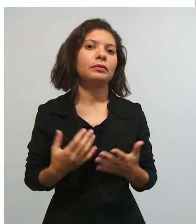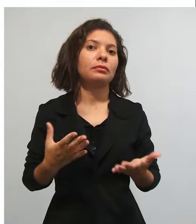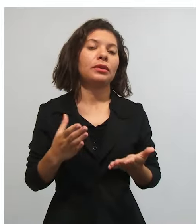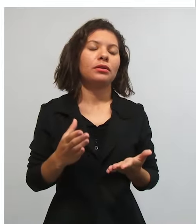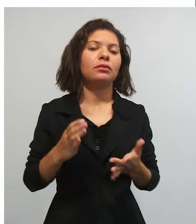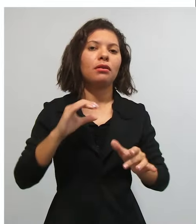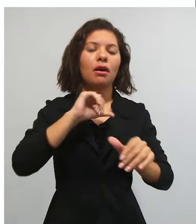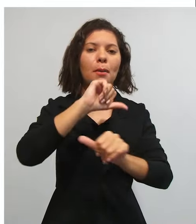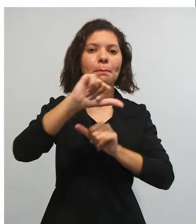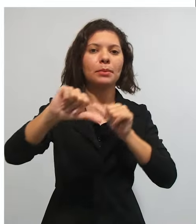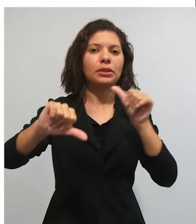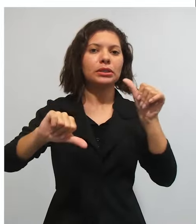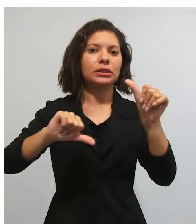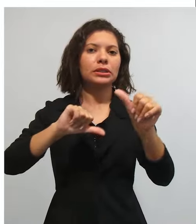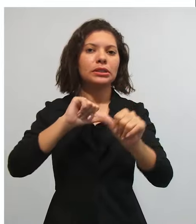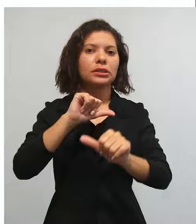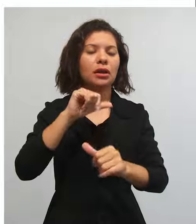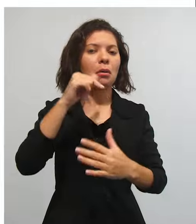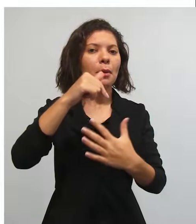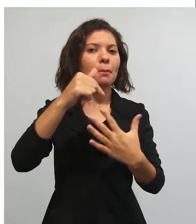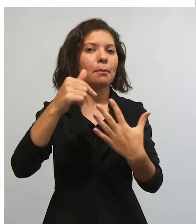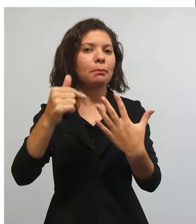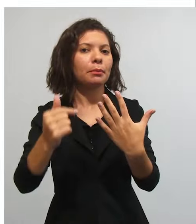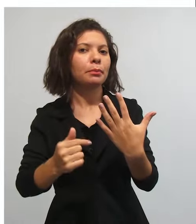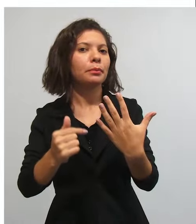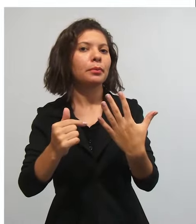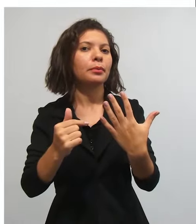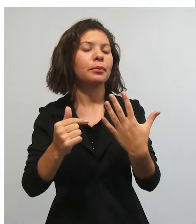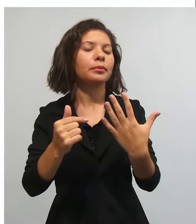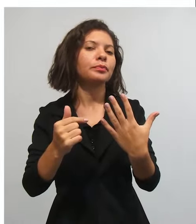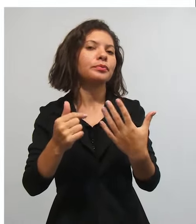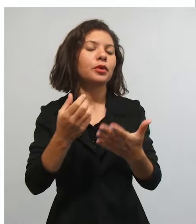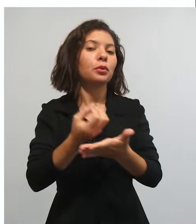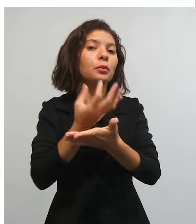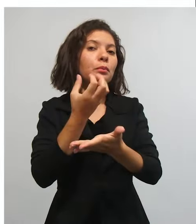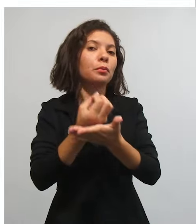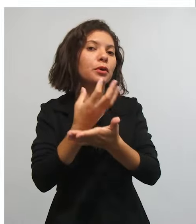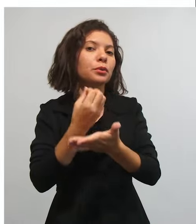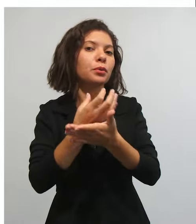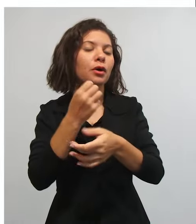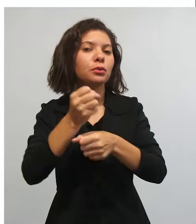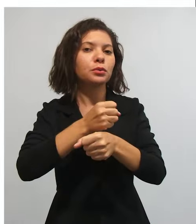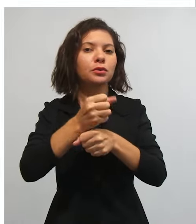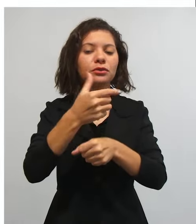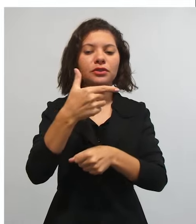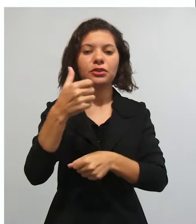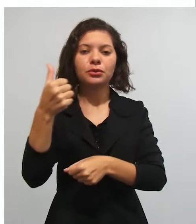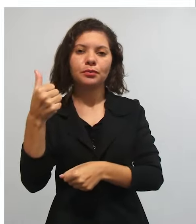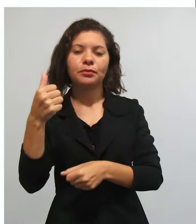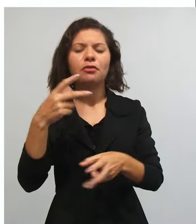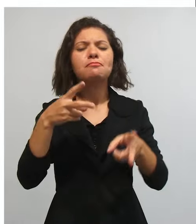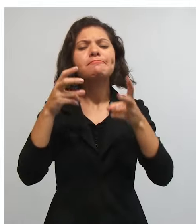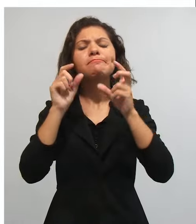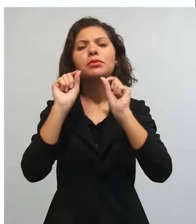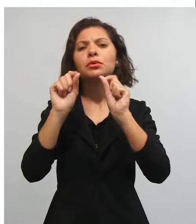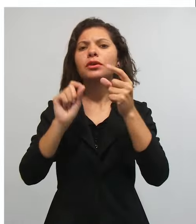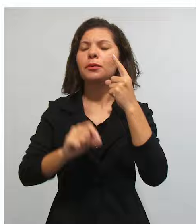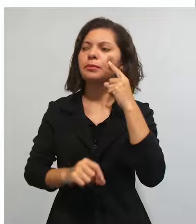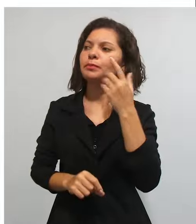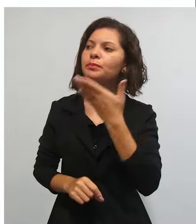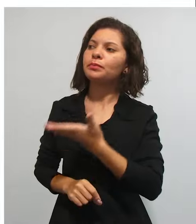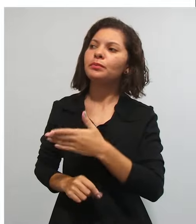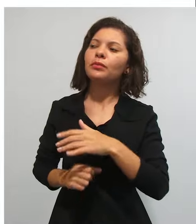mudança aqui de peculiaridade foi descrita lá no MCASP de 21. Então, aqui eu vou identificar o quê? Esse